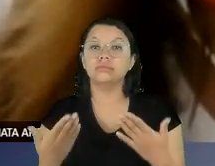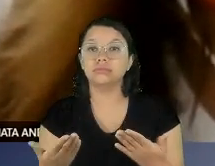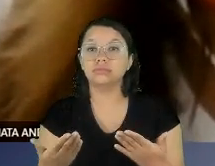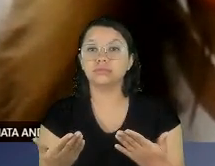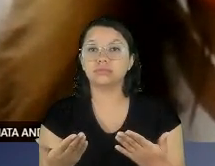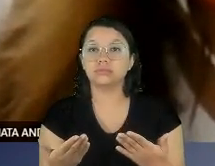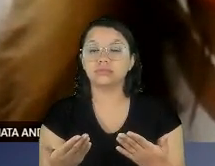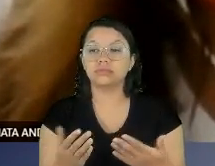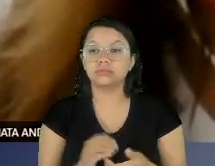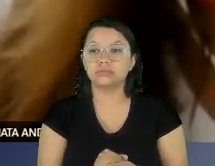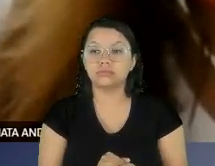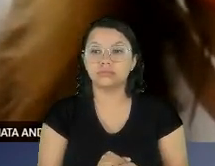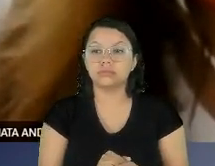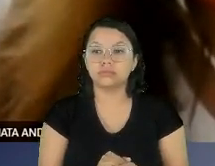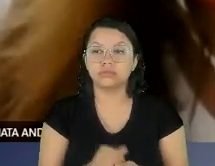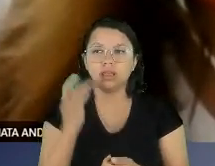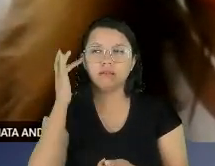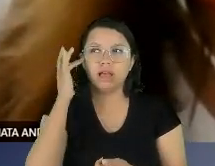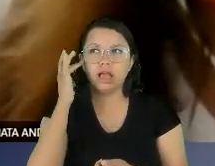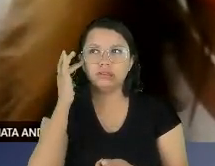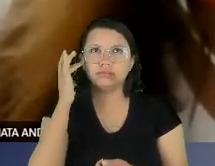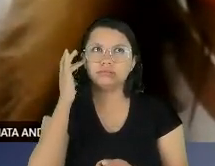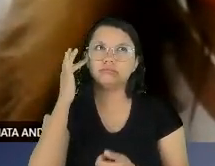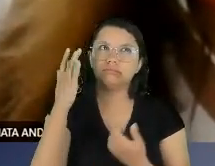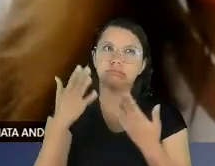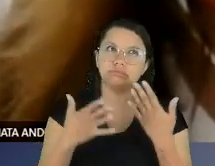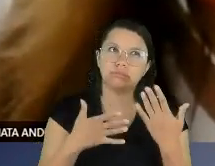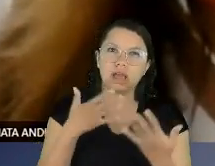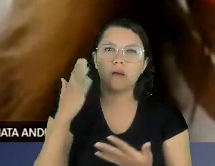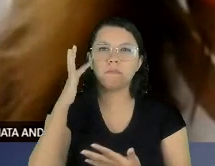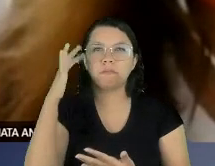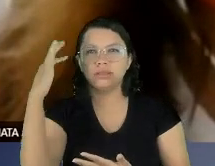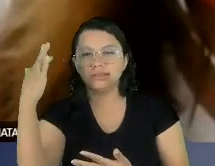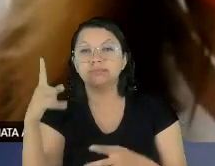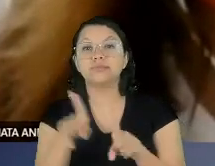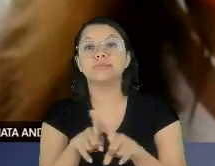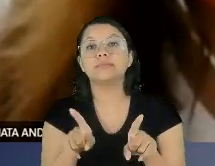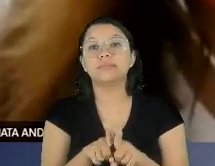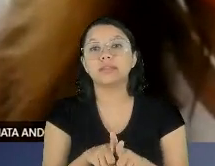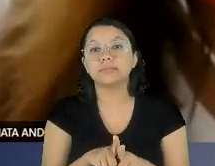aí, eu acho que a reflexão também